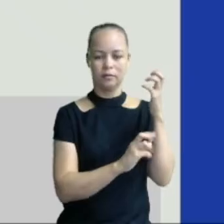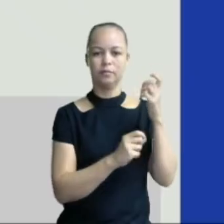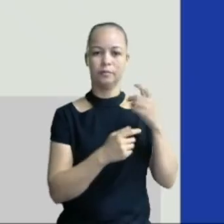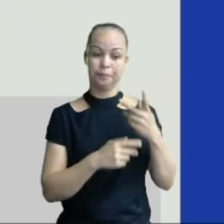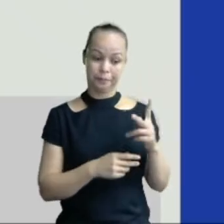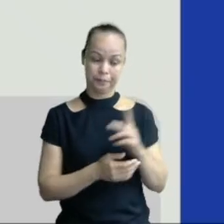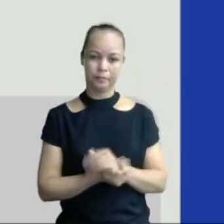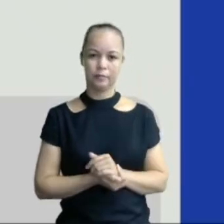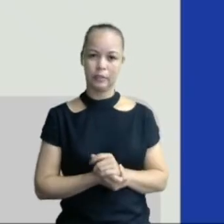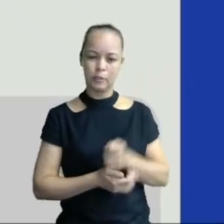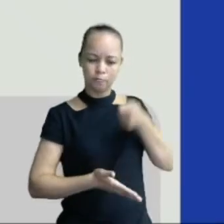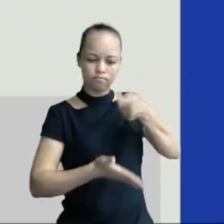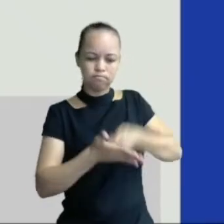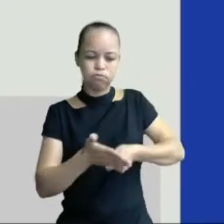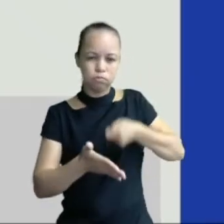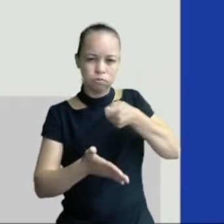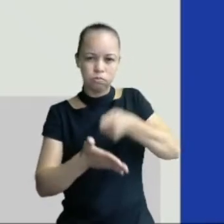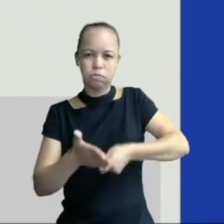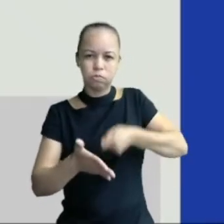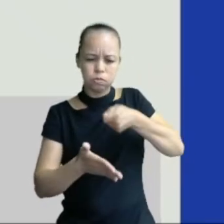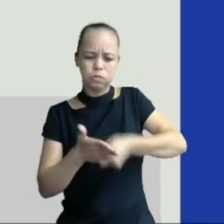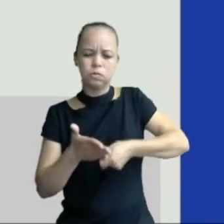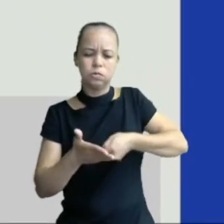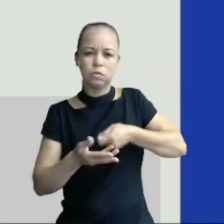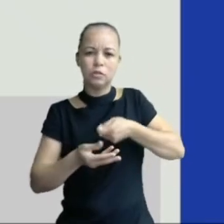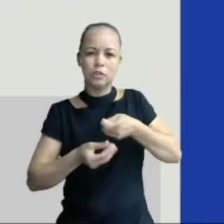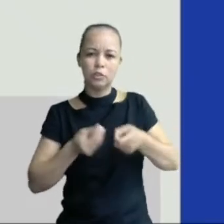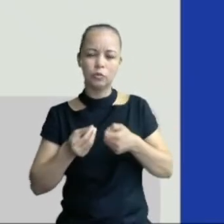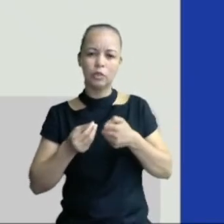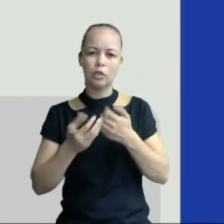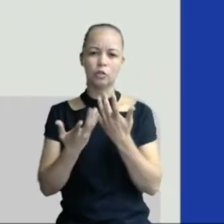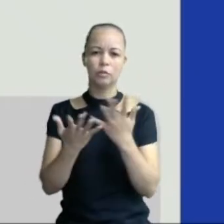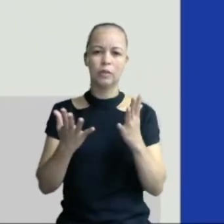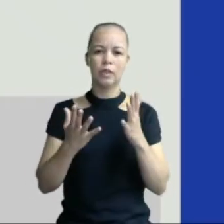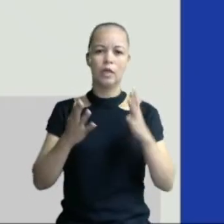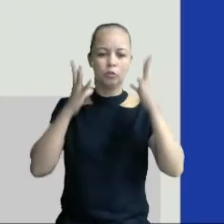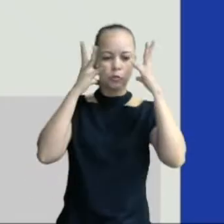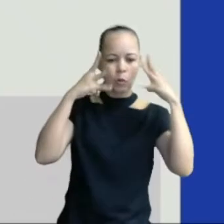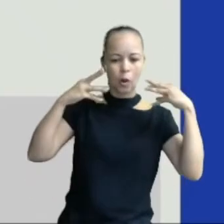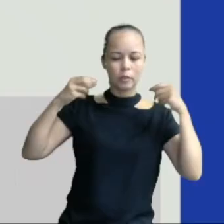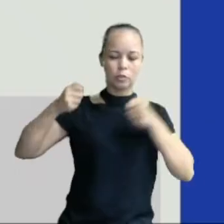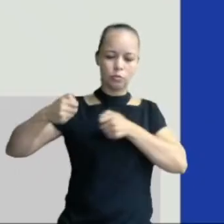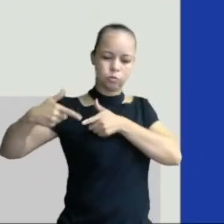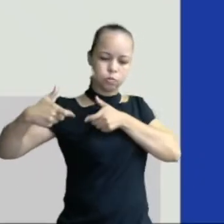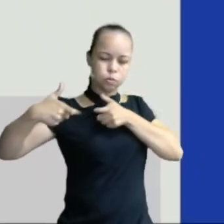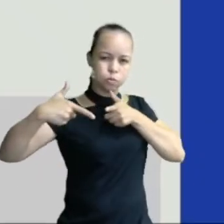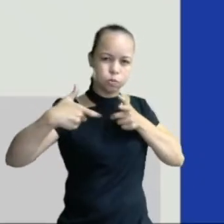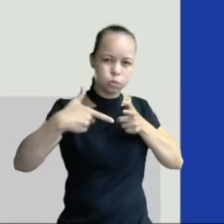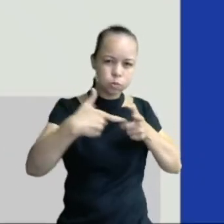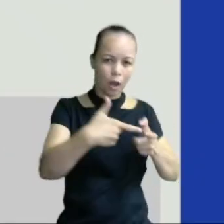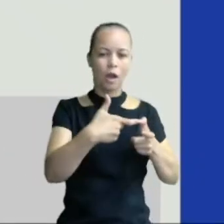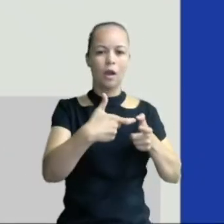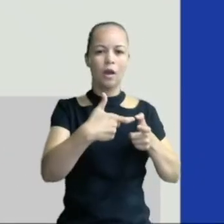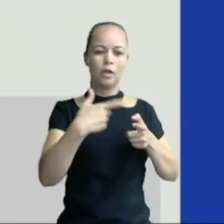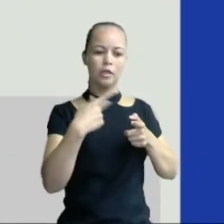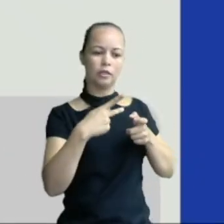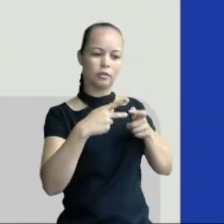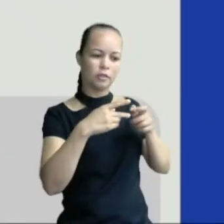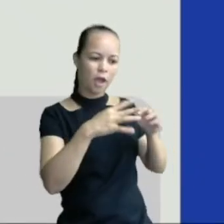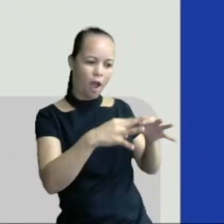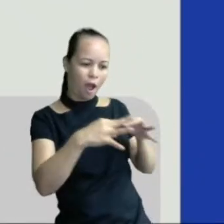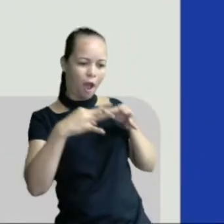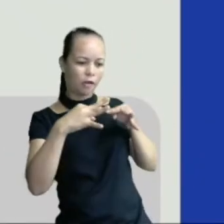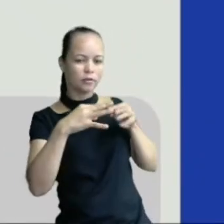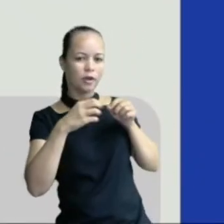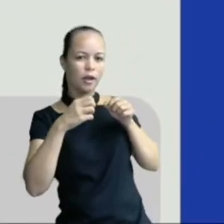tabocas, resistindo e ludibriando os holandeses. Nossos bravos soldados conseguiram atraí-los